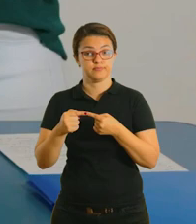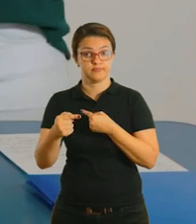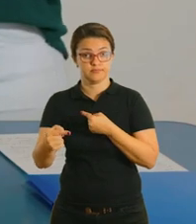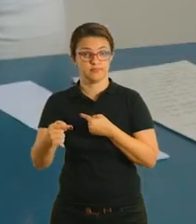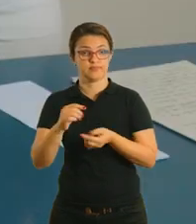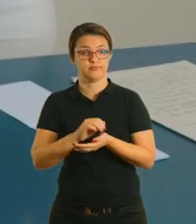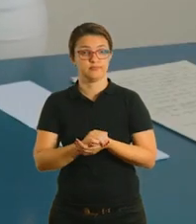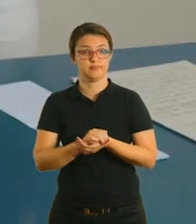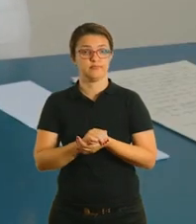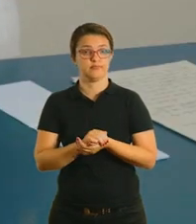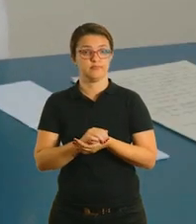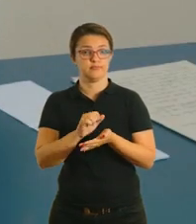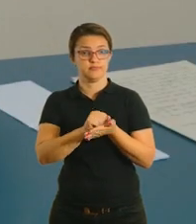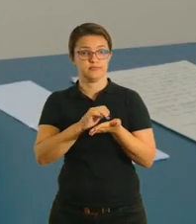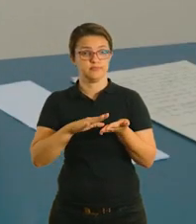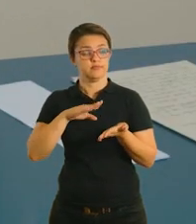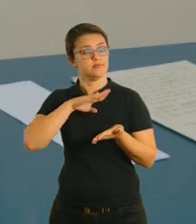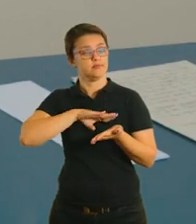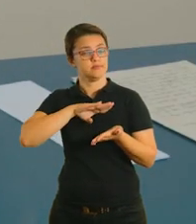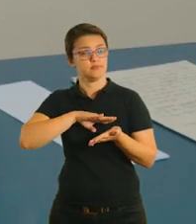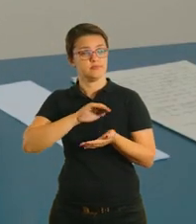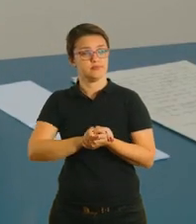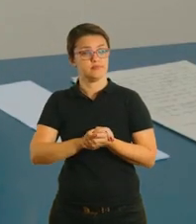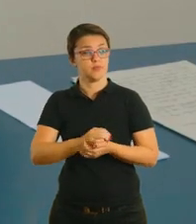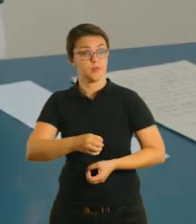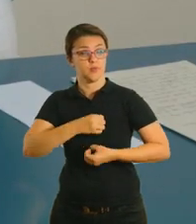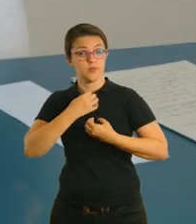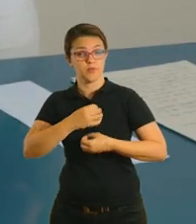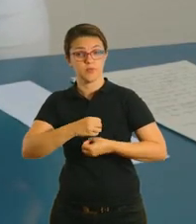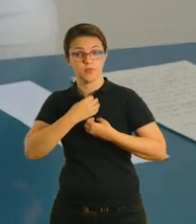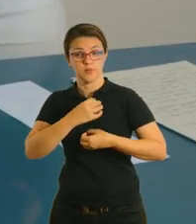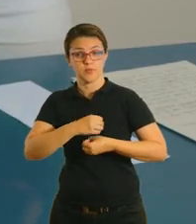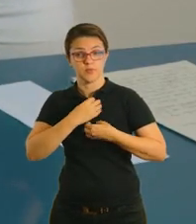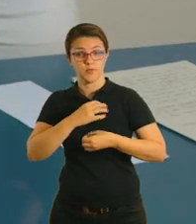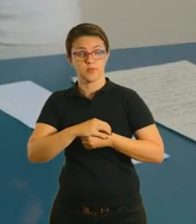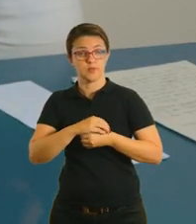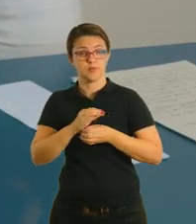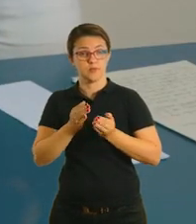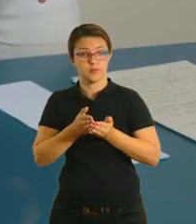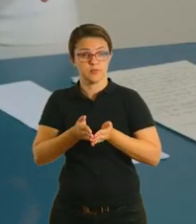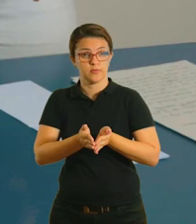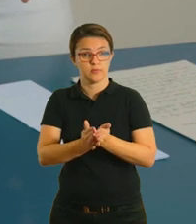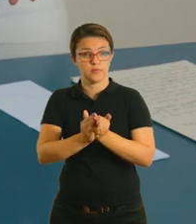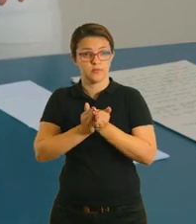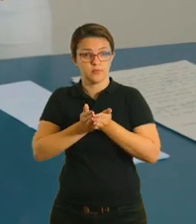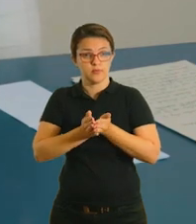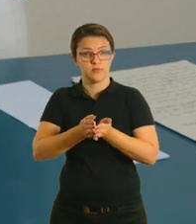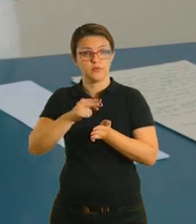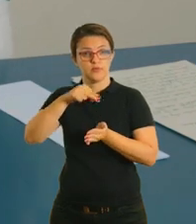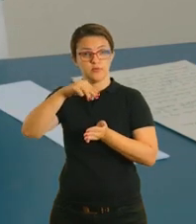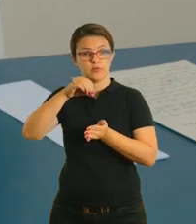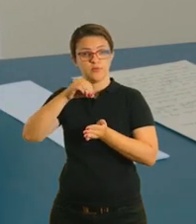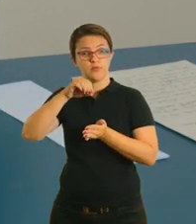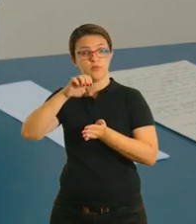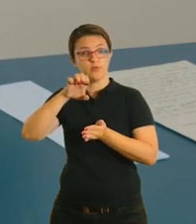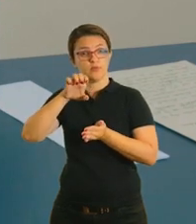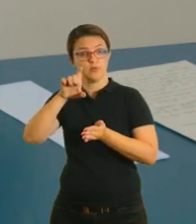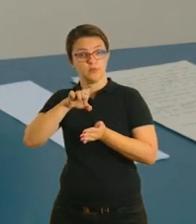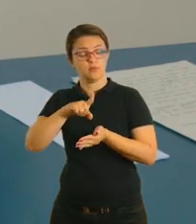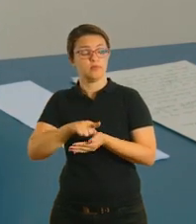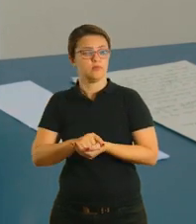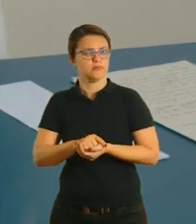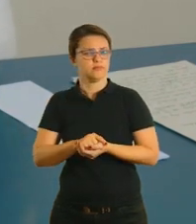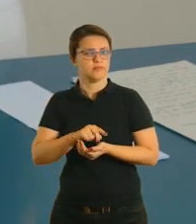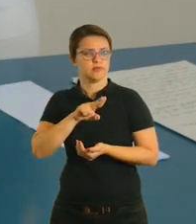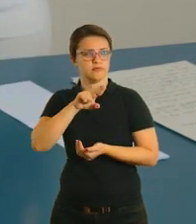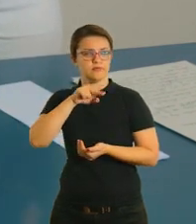Essa semana, na aula de Língua Portuguesa, nós vamos ler novamente um poema do livro A Arca de Noé. Estão lembrados? Do Vinícius de Moraes? Nós já